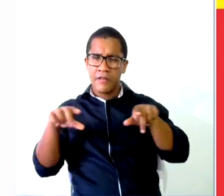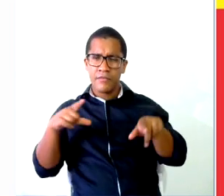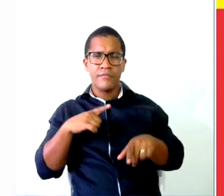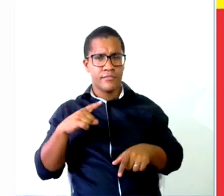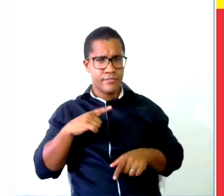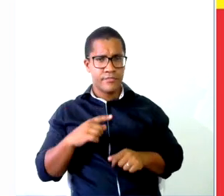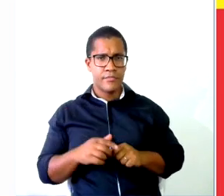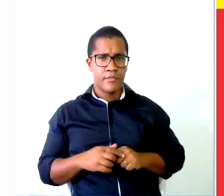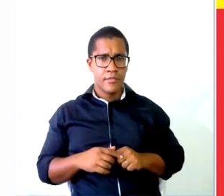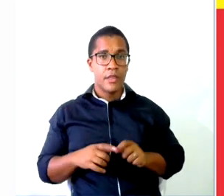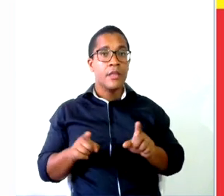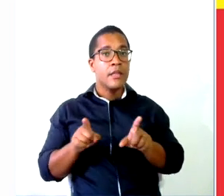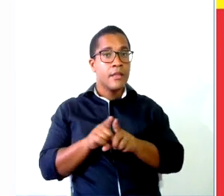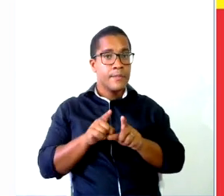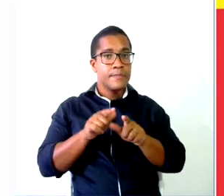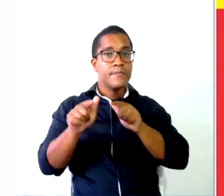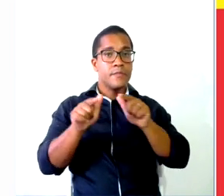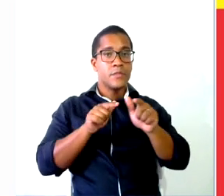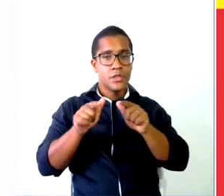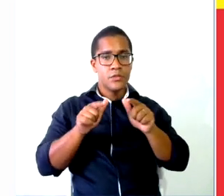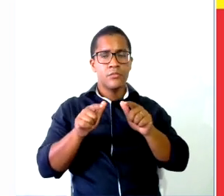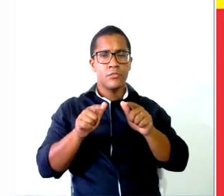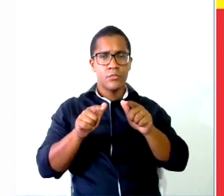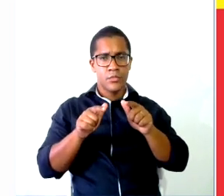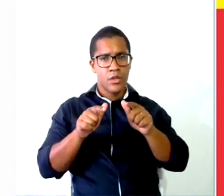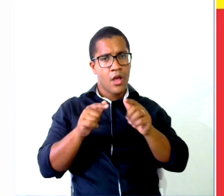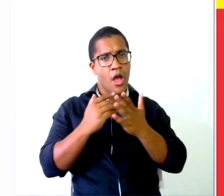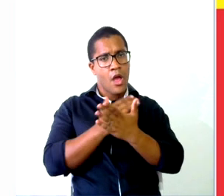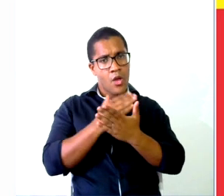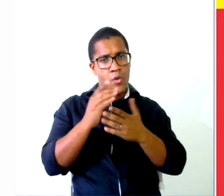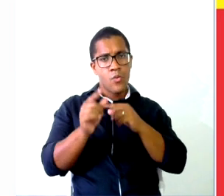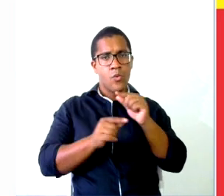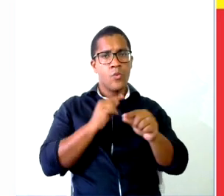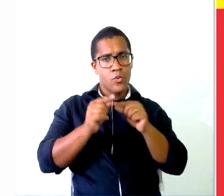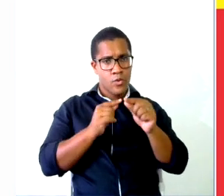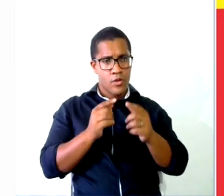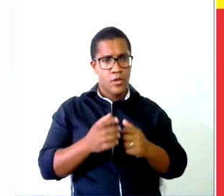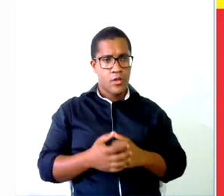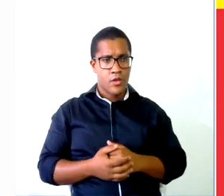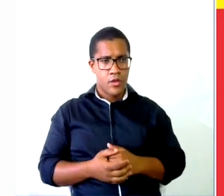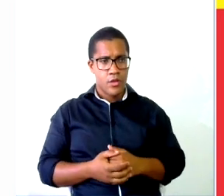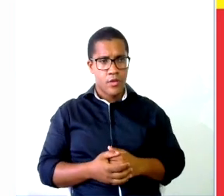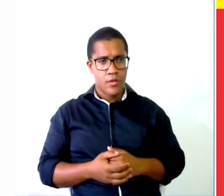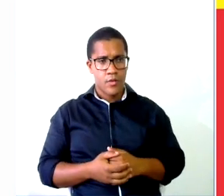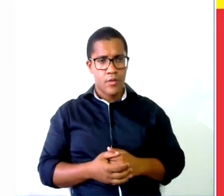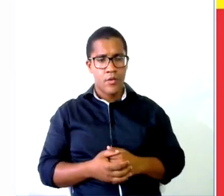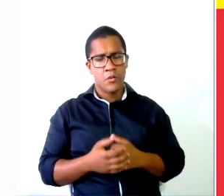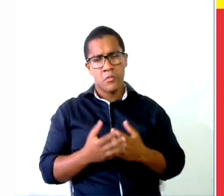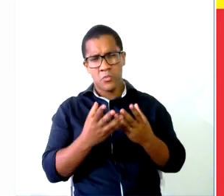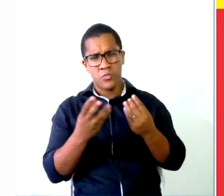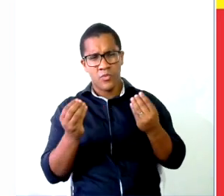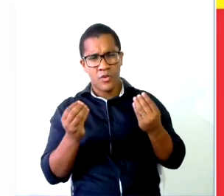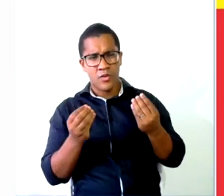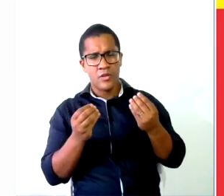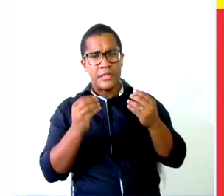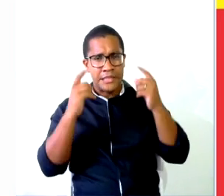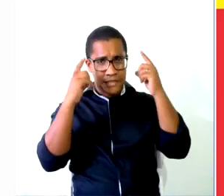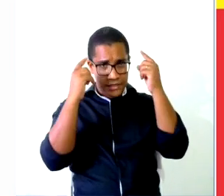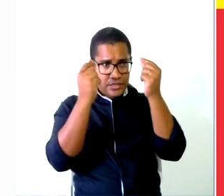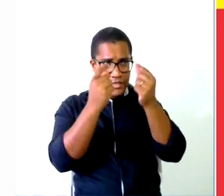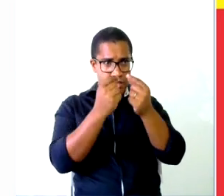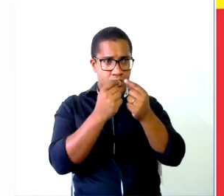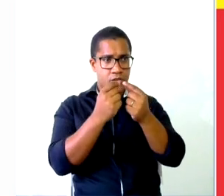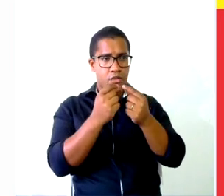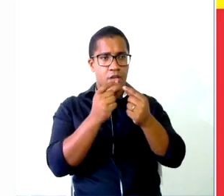pedagogo, etc. E os trabalhos menores, minister, né? Muitos